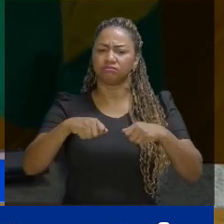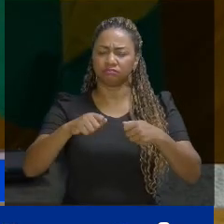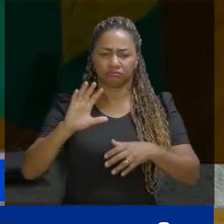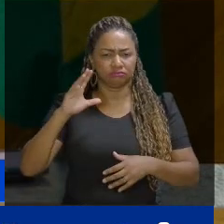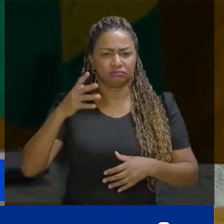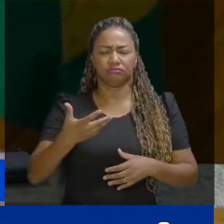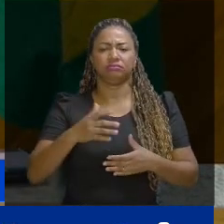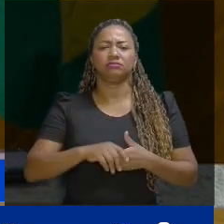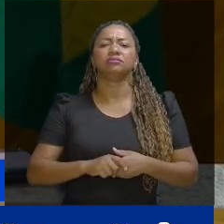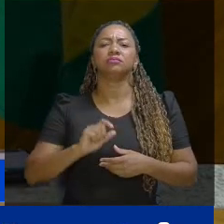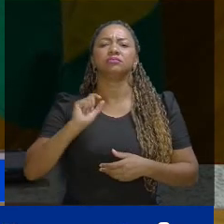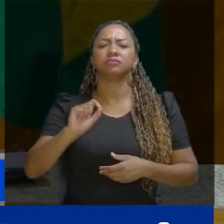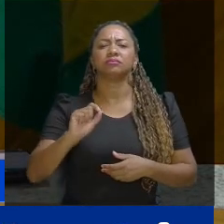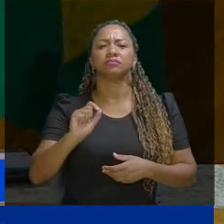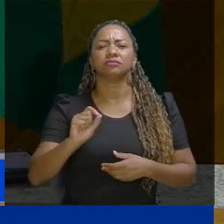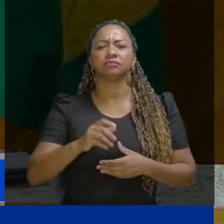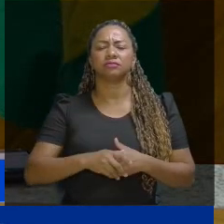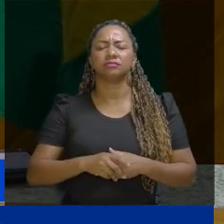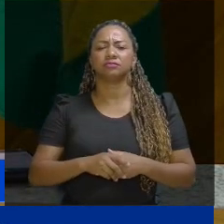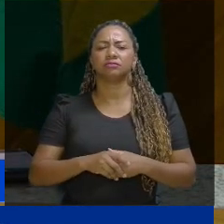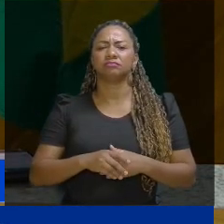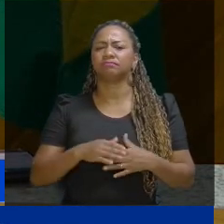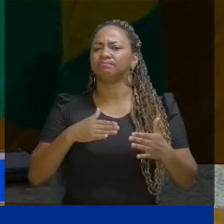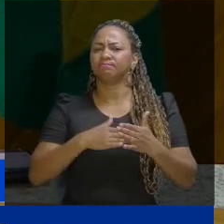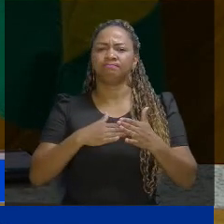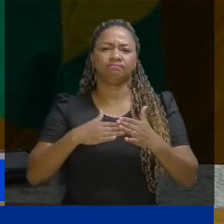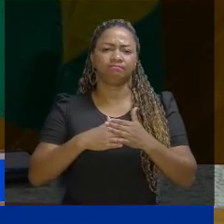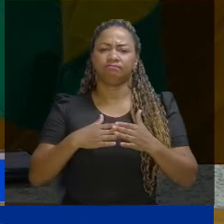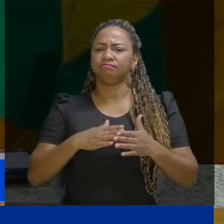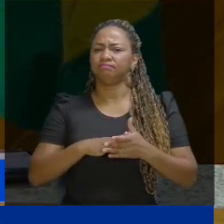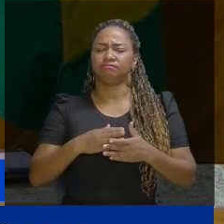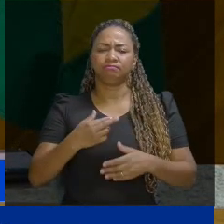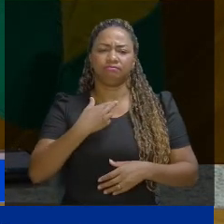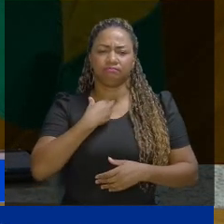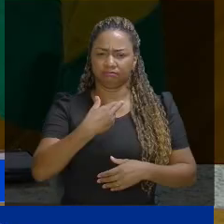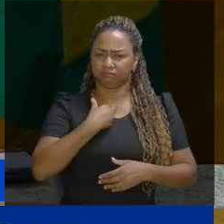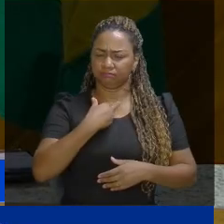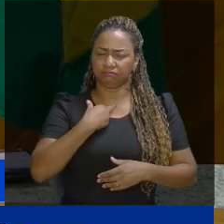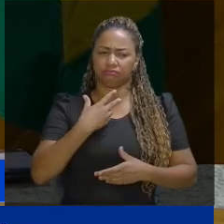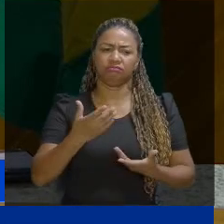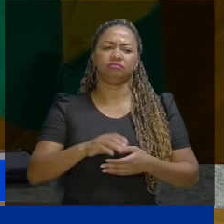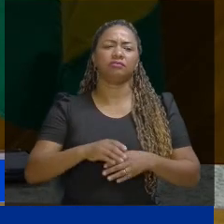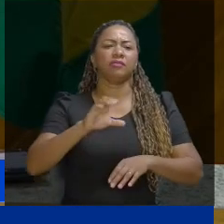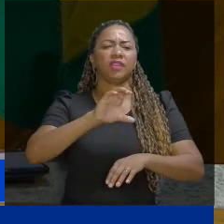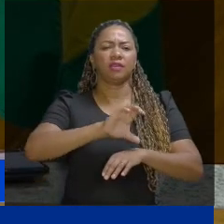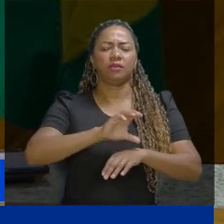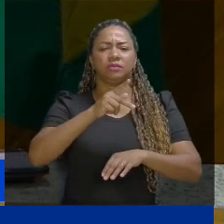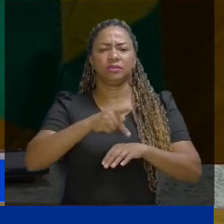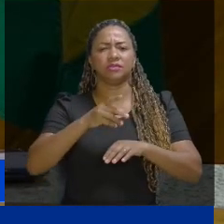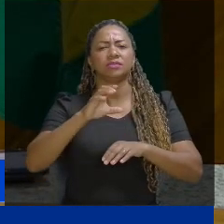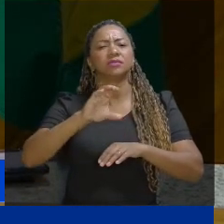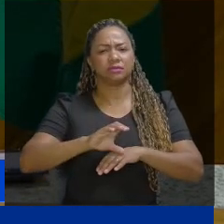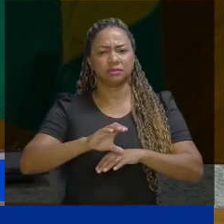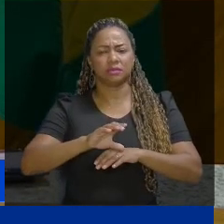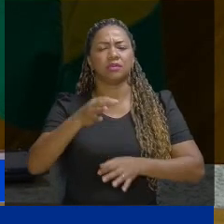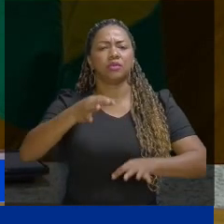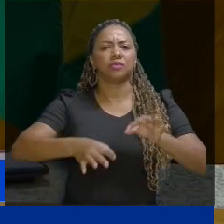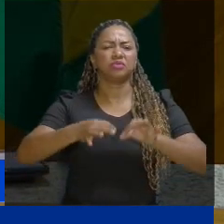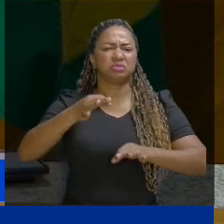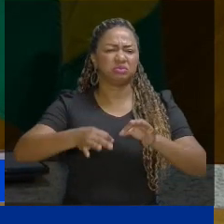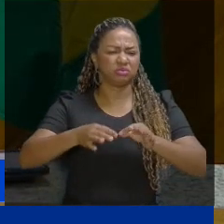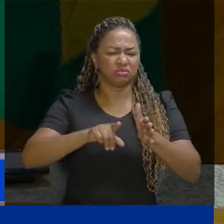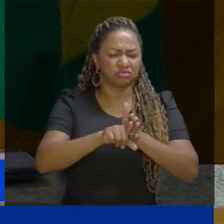enfrentadas. A primeira delas diz respeito à vedação que é expressa no Código de Processo Civil a que o juiz